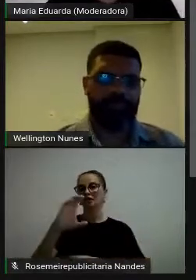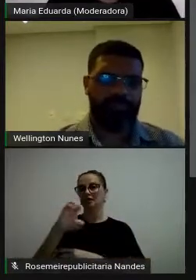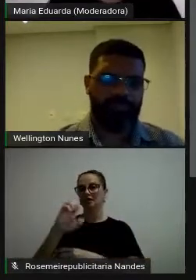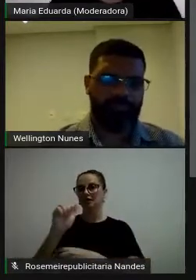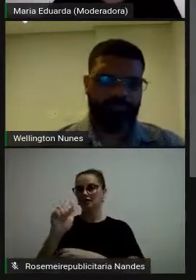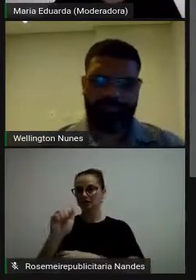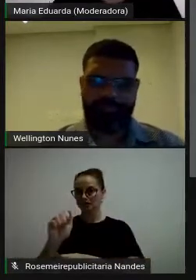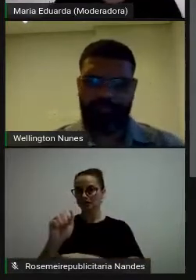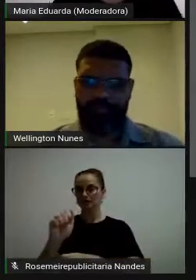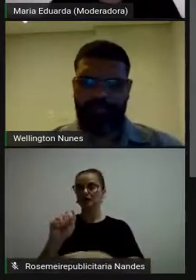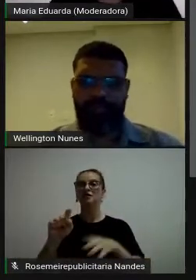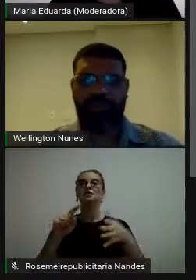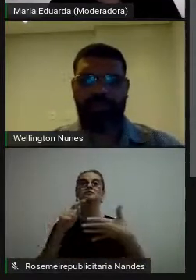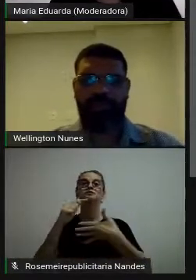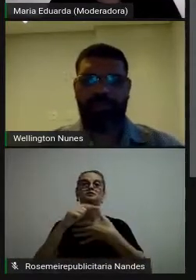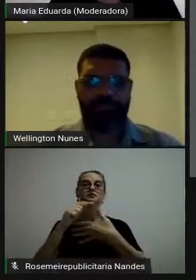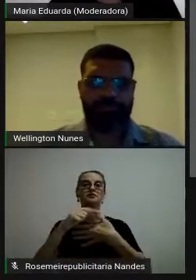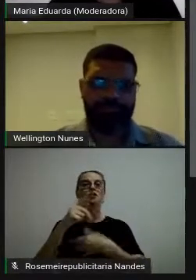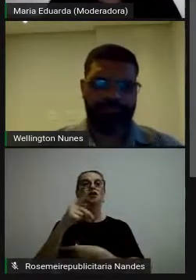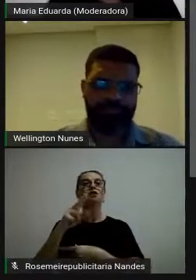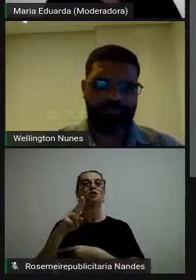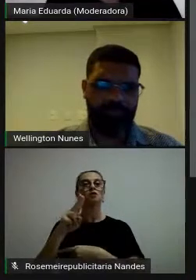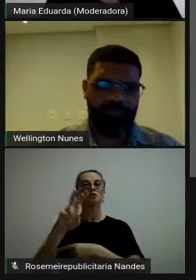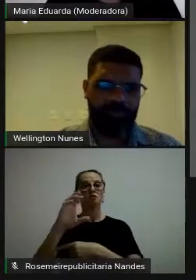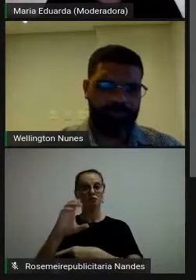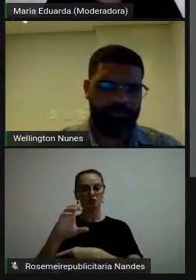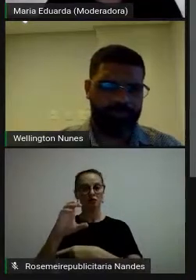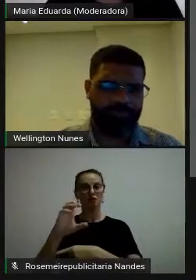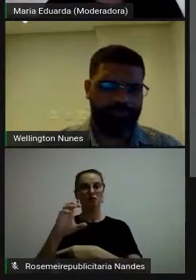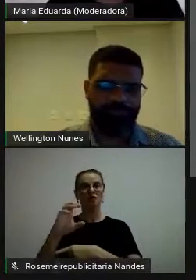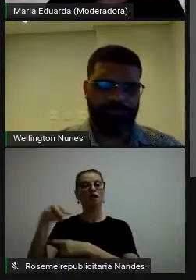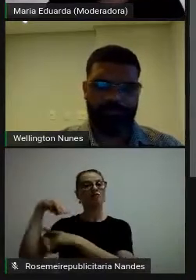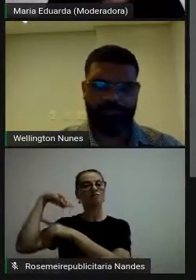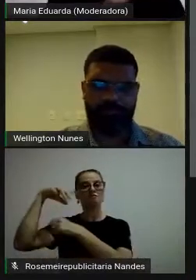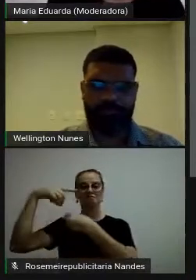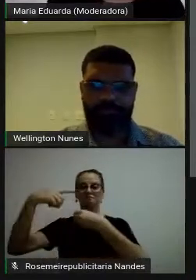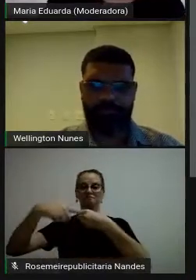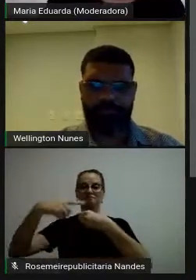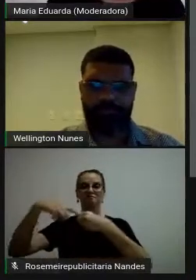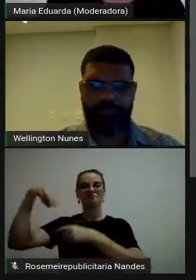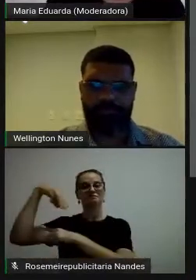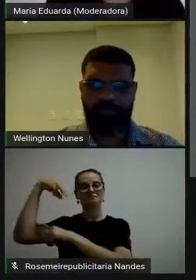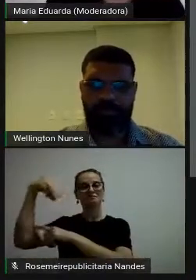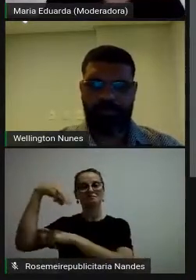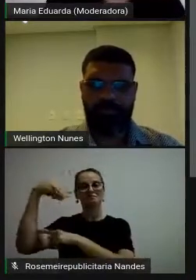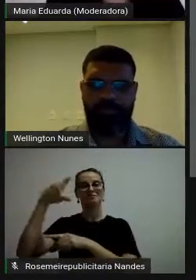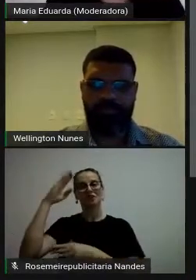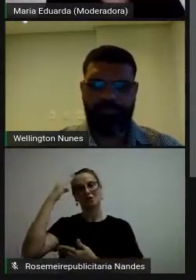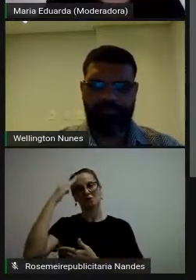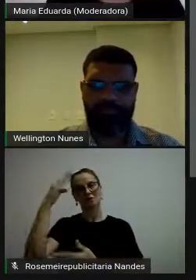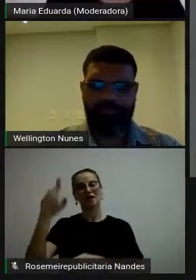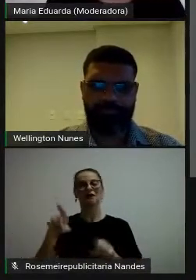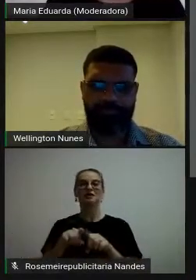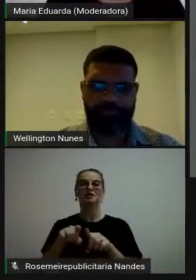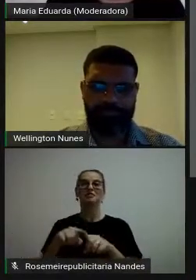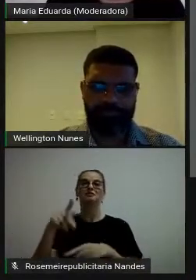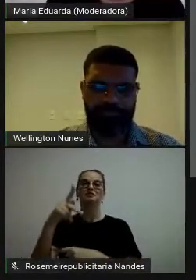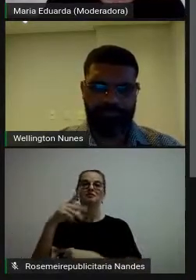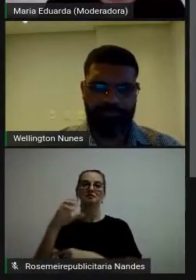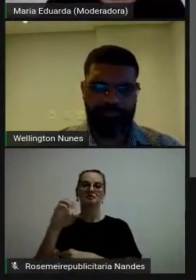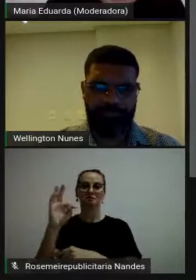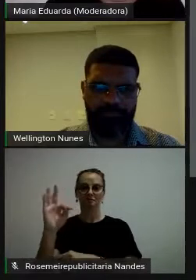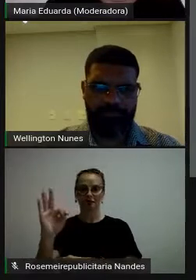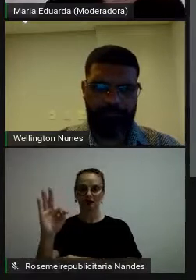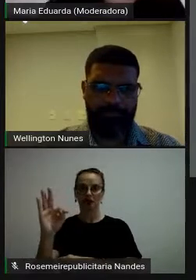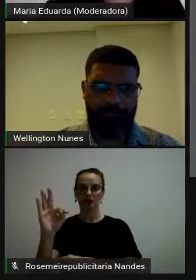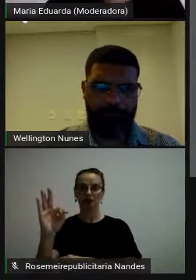externos da PUC e da Universidade Federal do Maranhão. Queremos agradecer também ao PET, ao Projeto Caliandra,